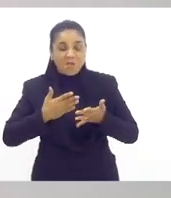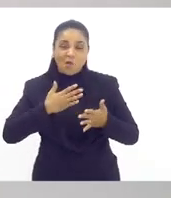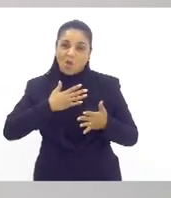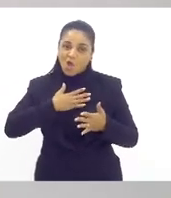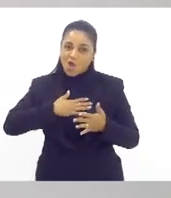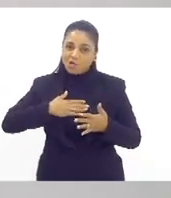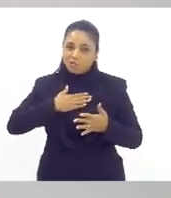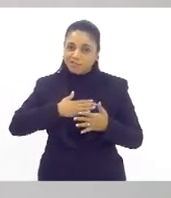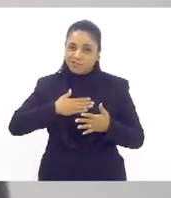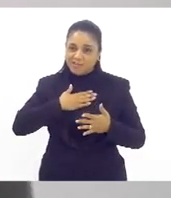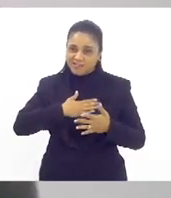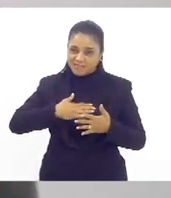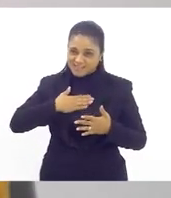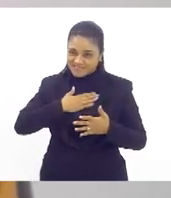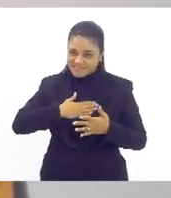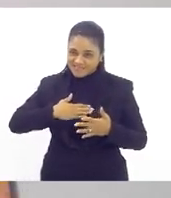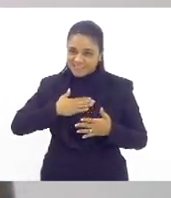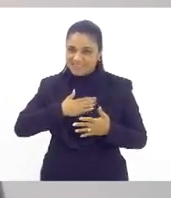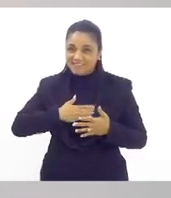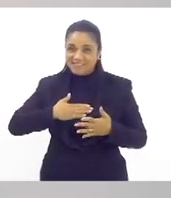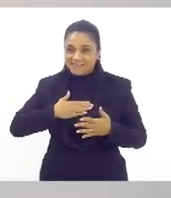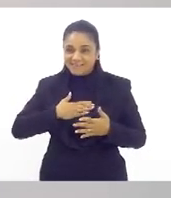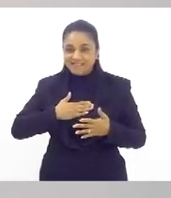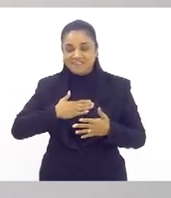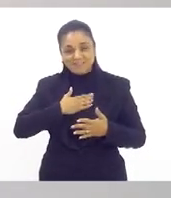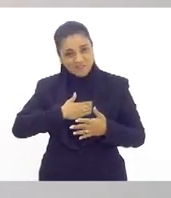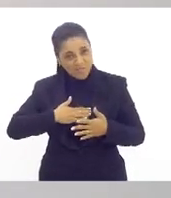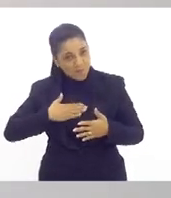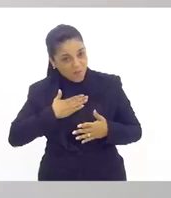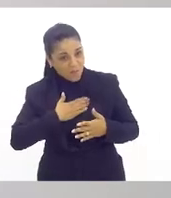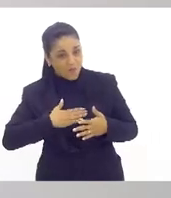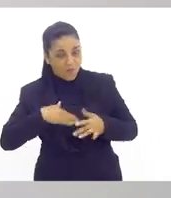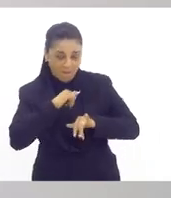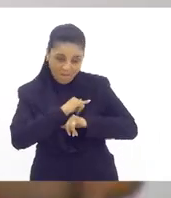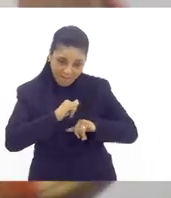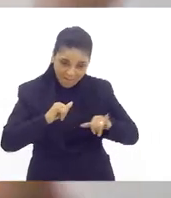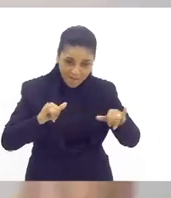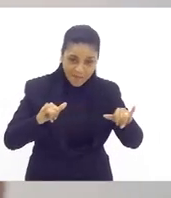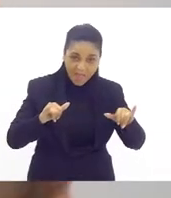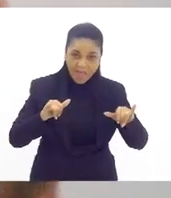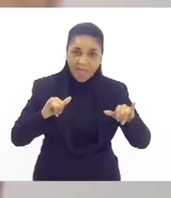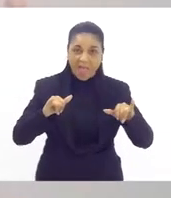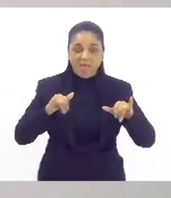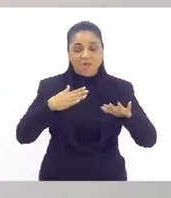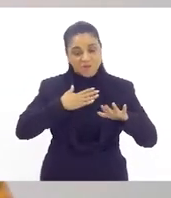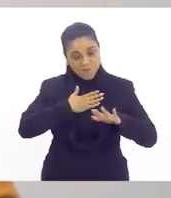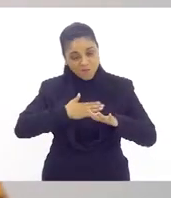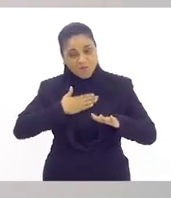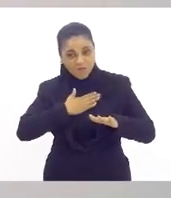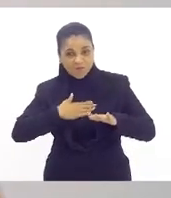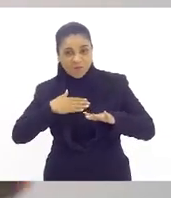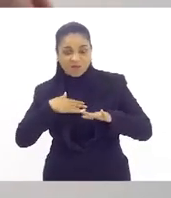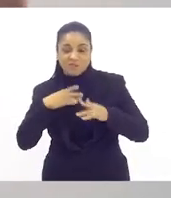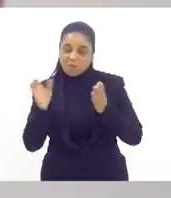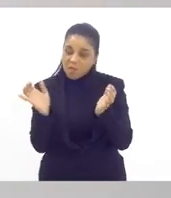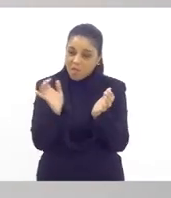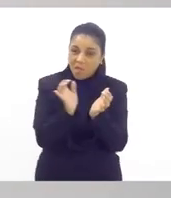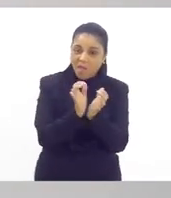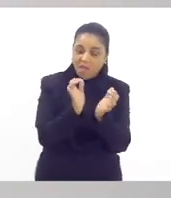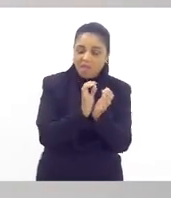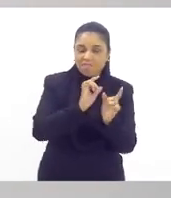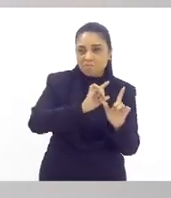olhar para aquilo depois desse início né Eu gostaria de olhar para aquilo que a minha equipe gentilmente